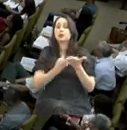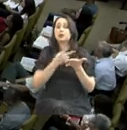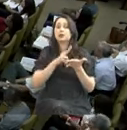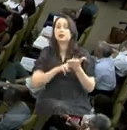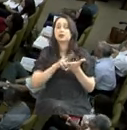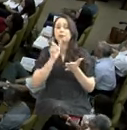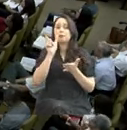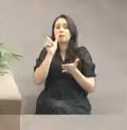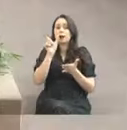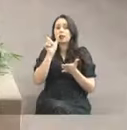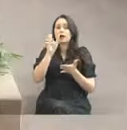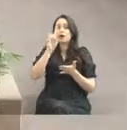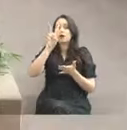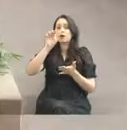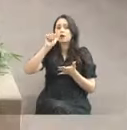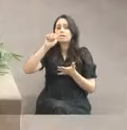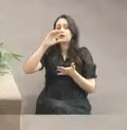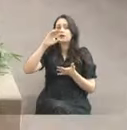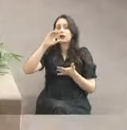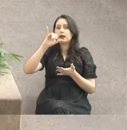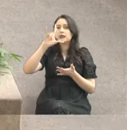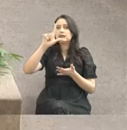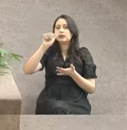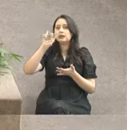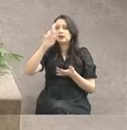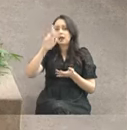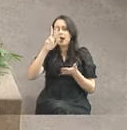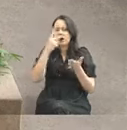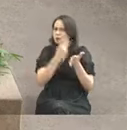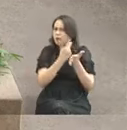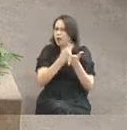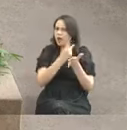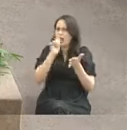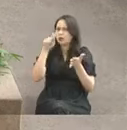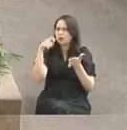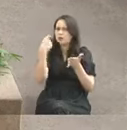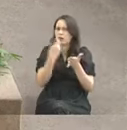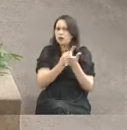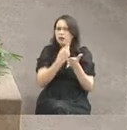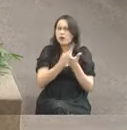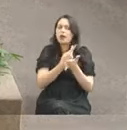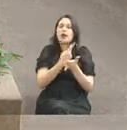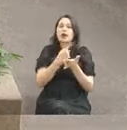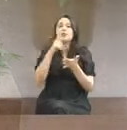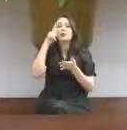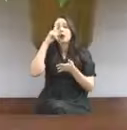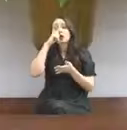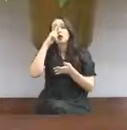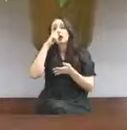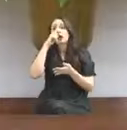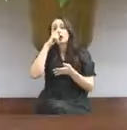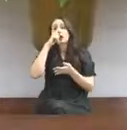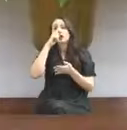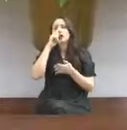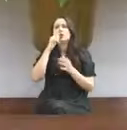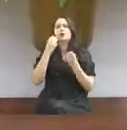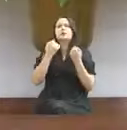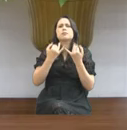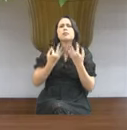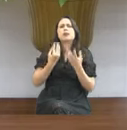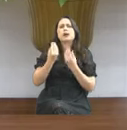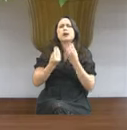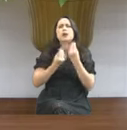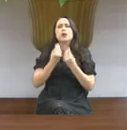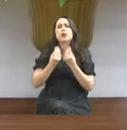palavra vacilar no grego é klino. E eu gosto, pastor Paulo, porque klino fala de baixar a guarda.